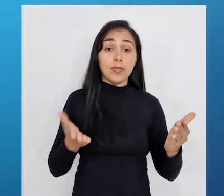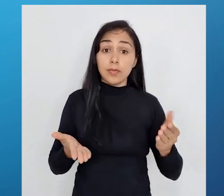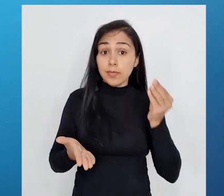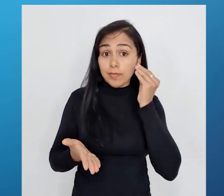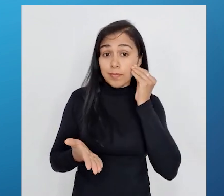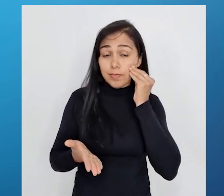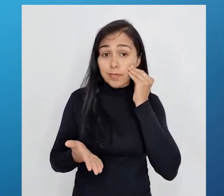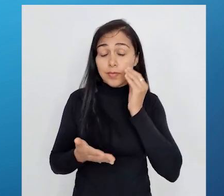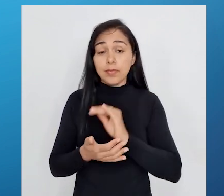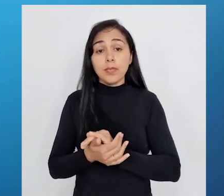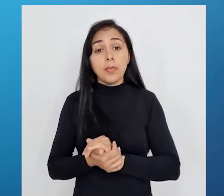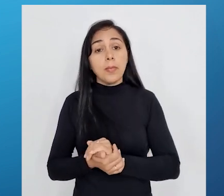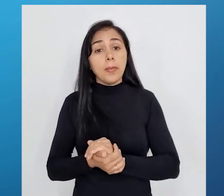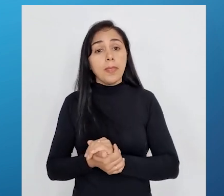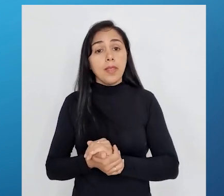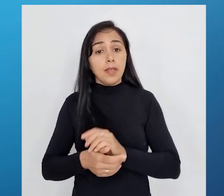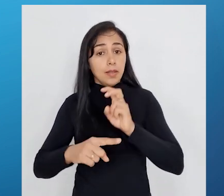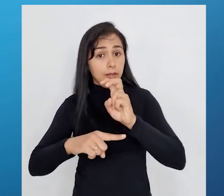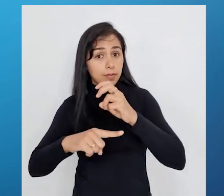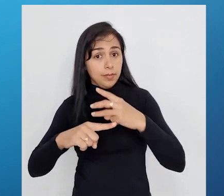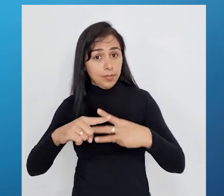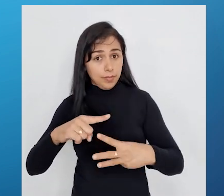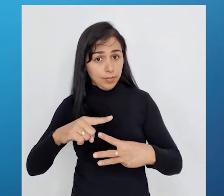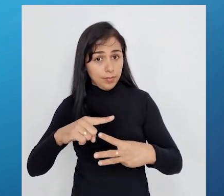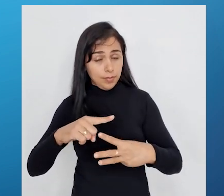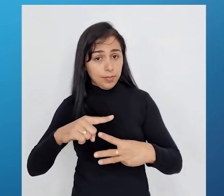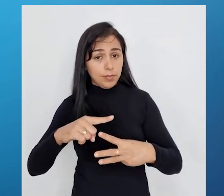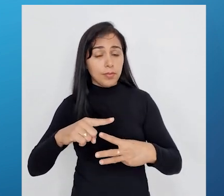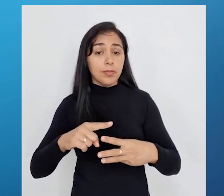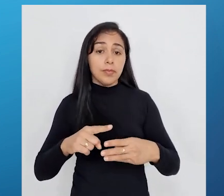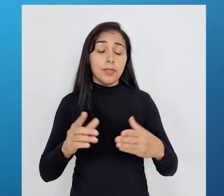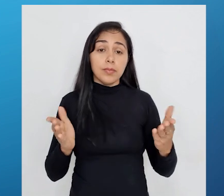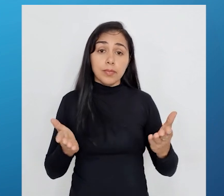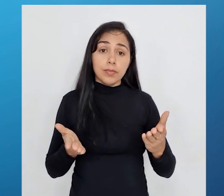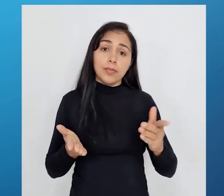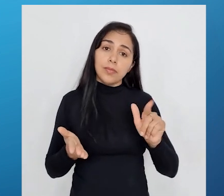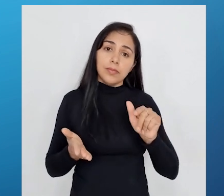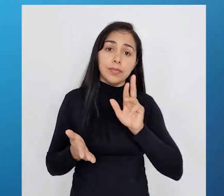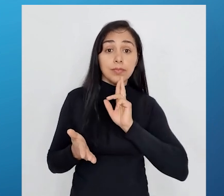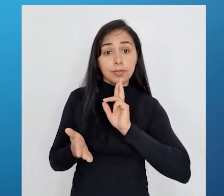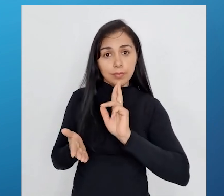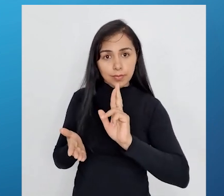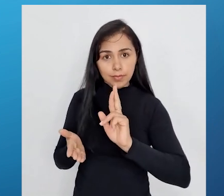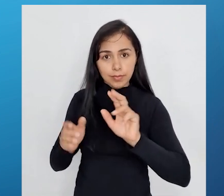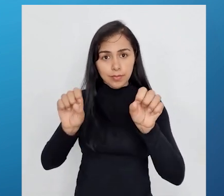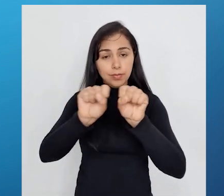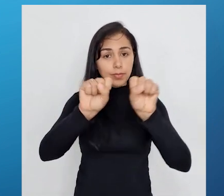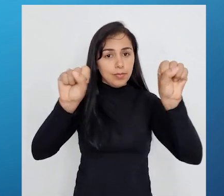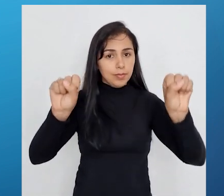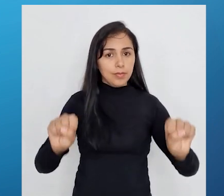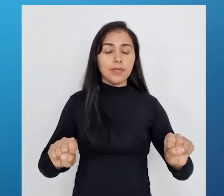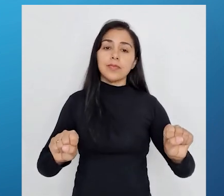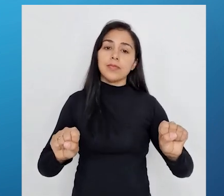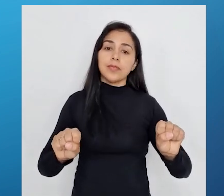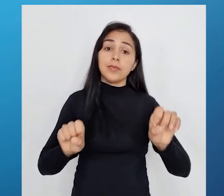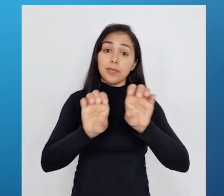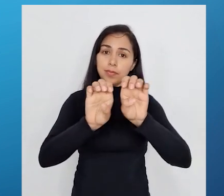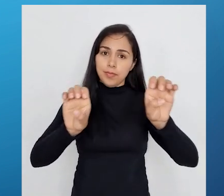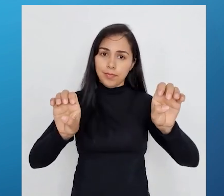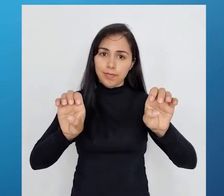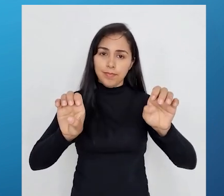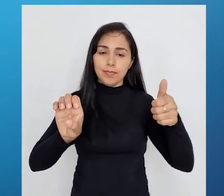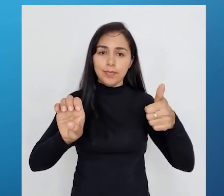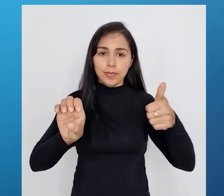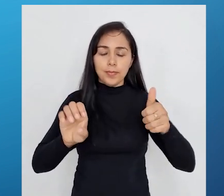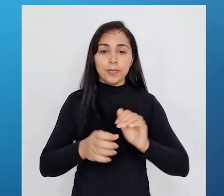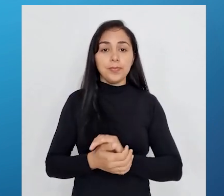1 sobre 2, ele vai ser também uma solução desse sistema de equações. Olha só,